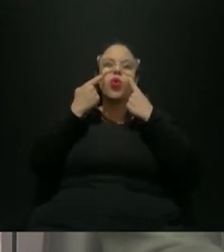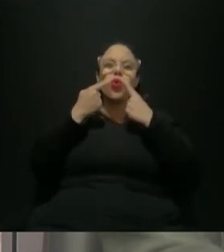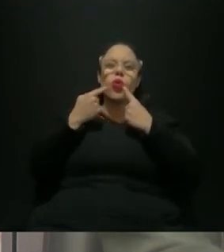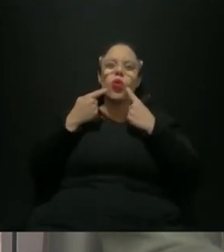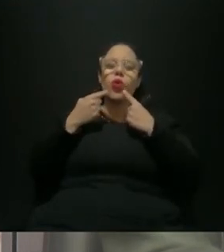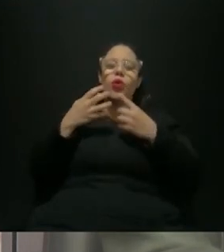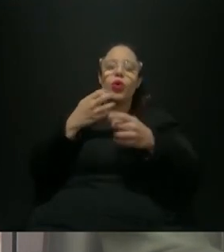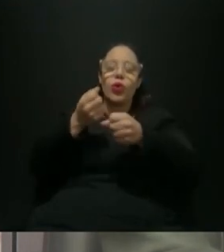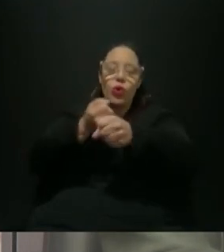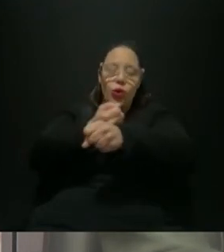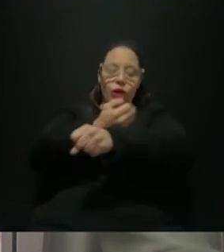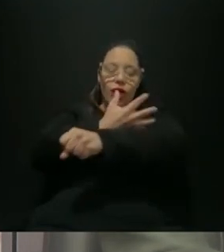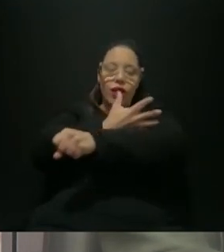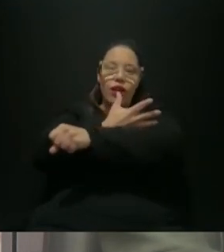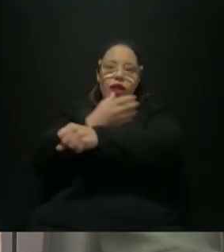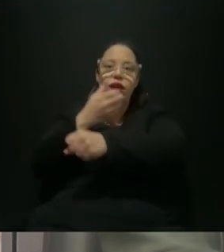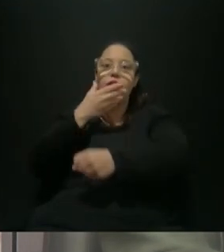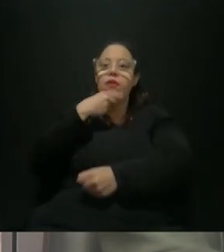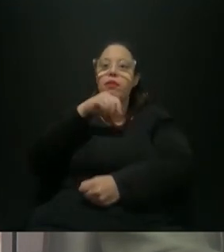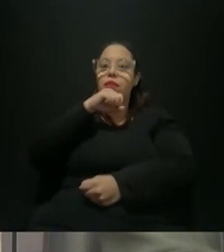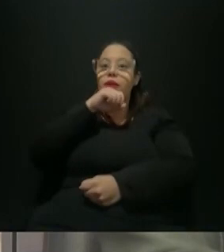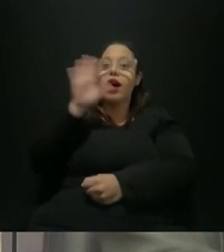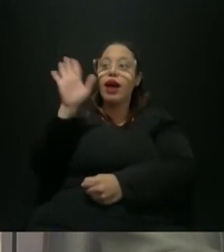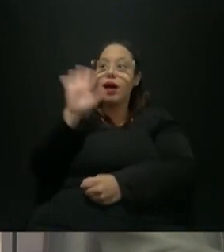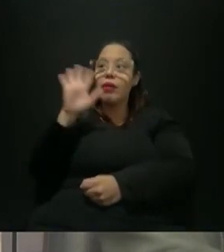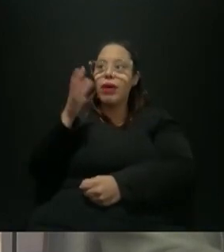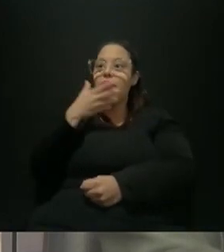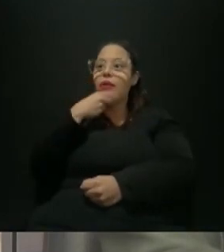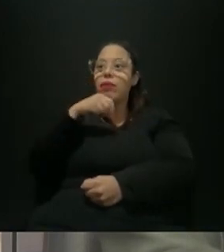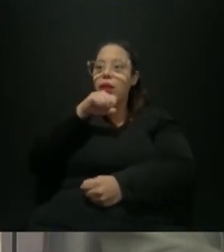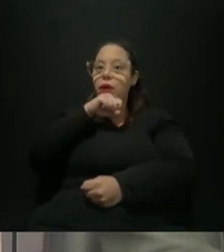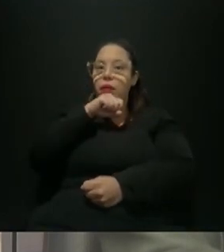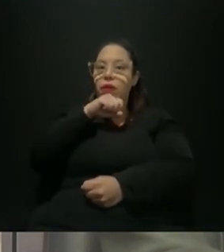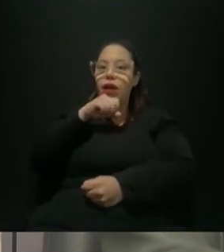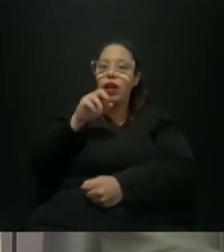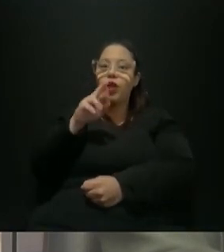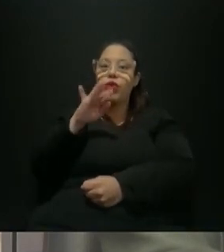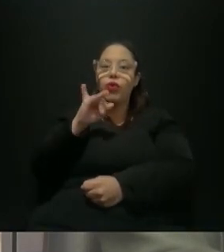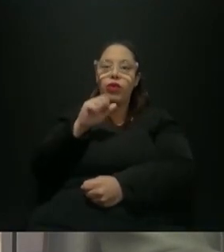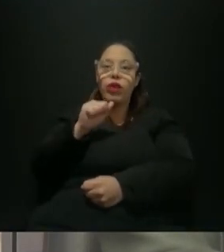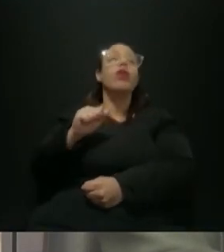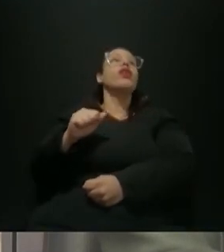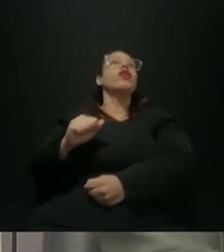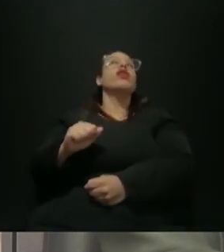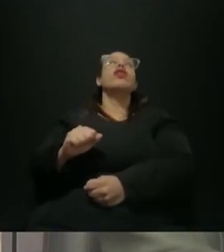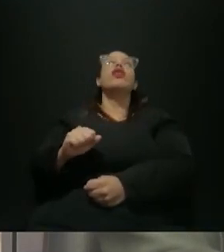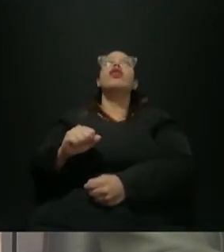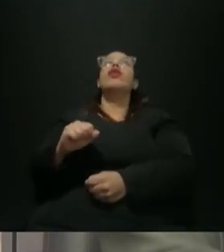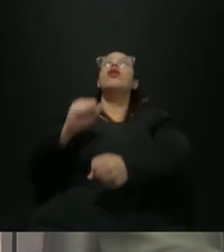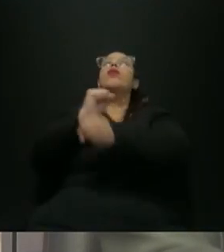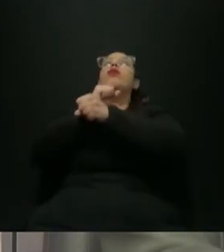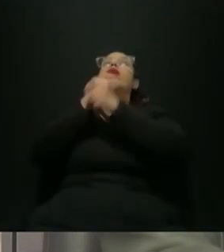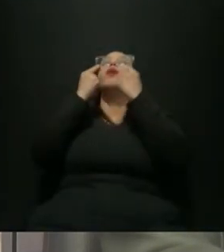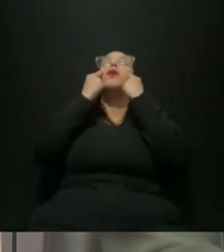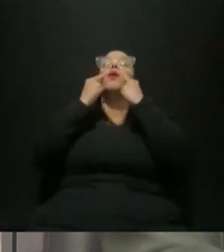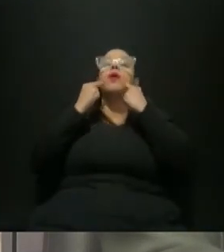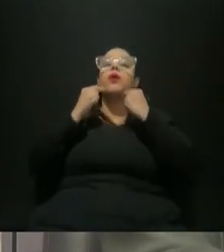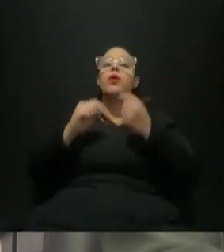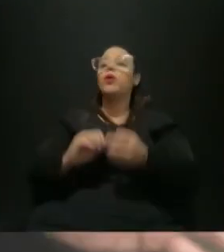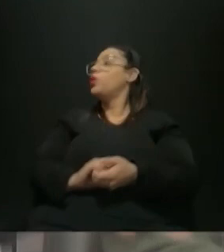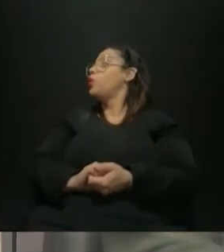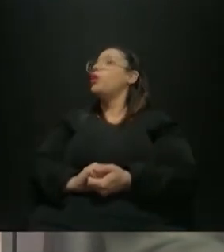falei assim, papai, oi, é o papai, Sofia, é o papai. Ela parou de chorar e fez assim.